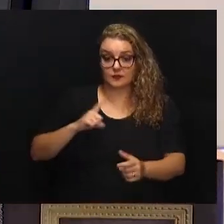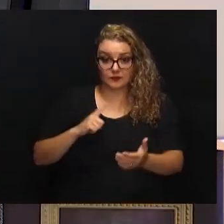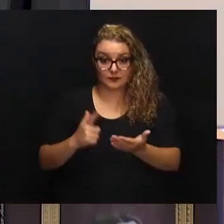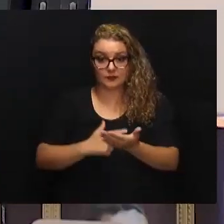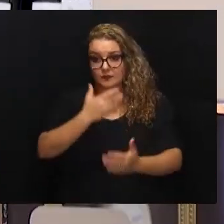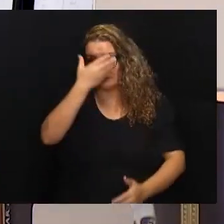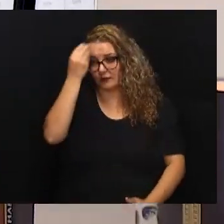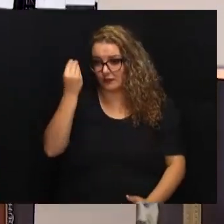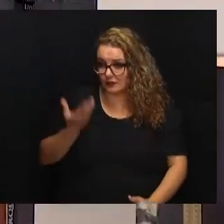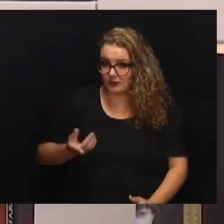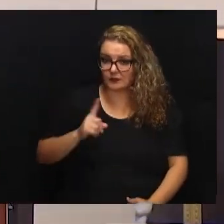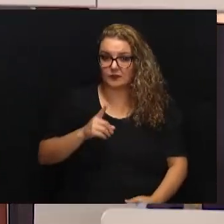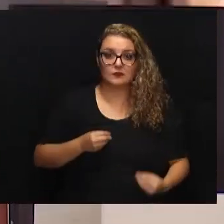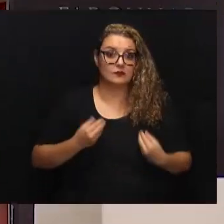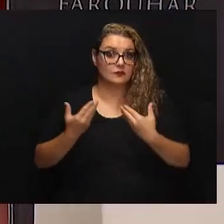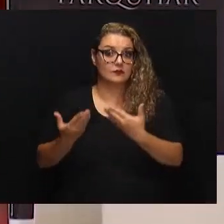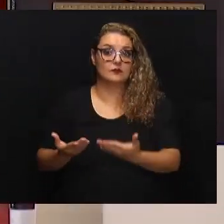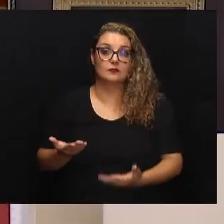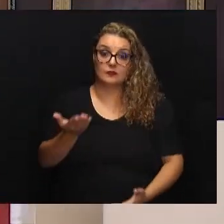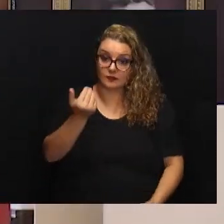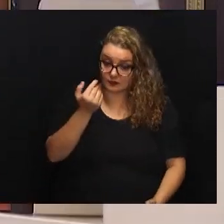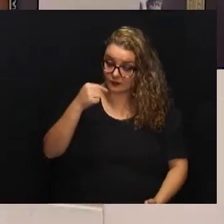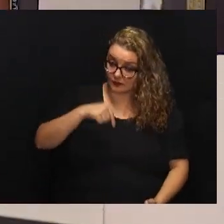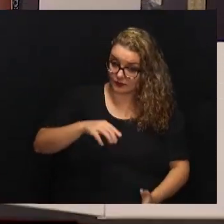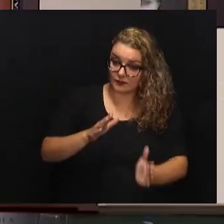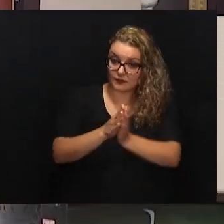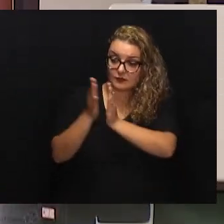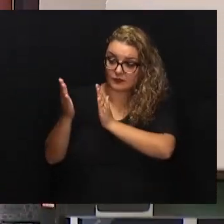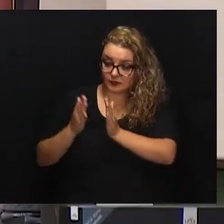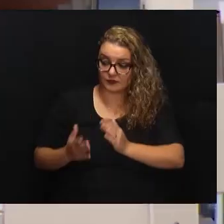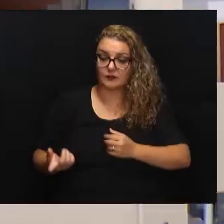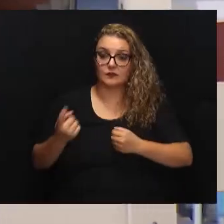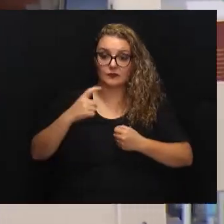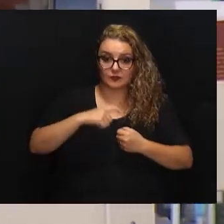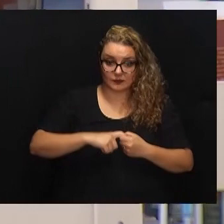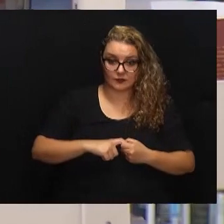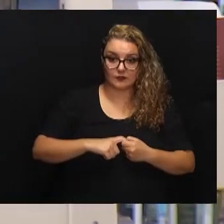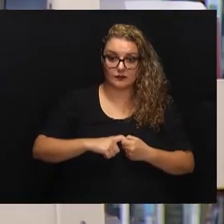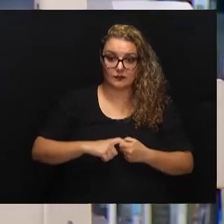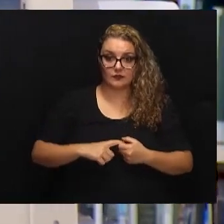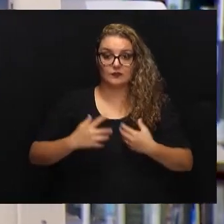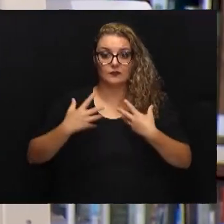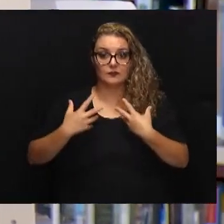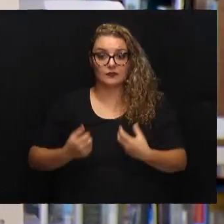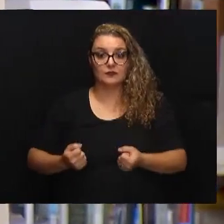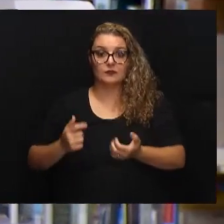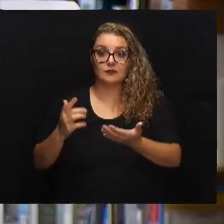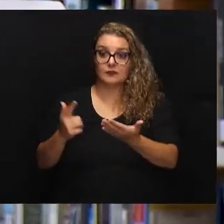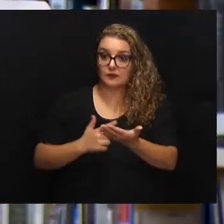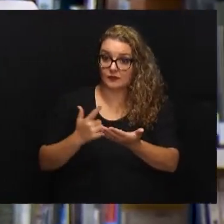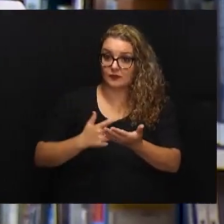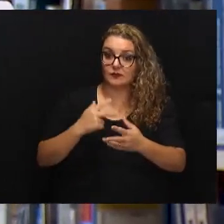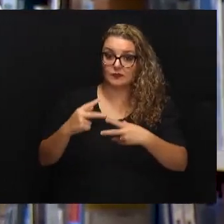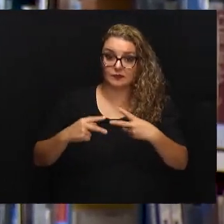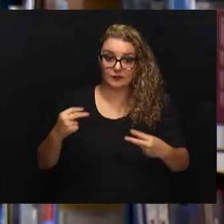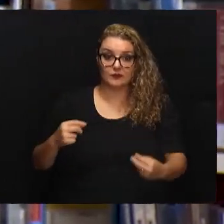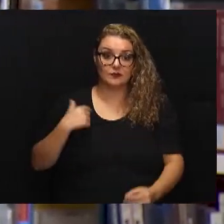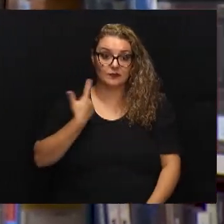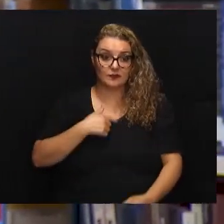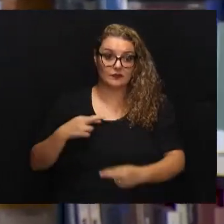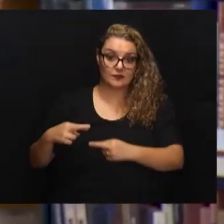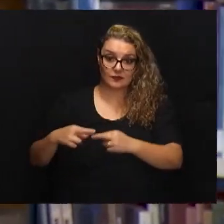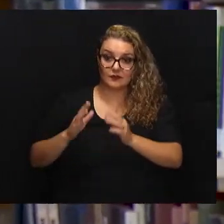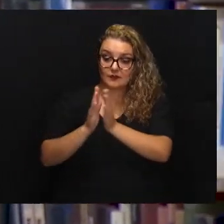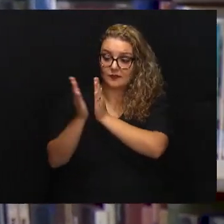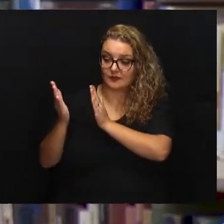fazendo uma campanha para quem tem um livro esquecido, que não devolveu, traz o livro para a biblioteca de volta e a pessoa ganha um livro